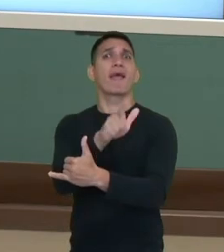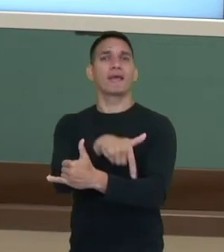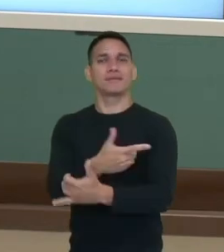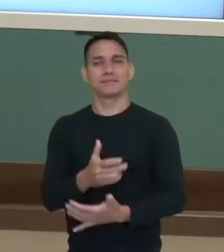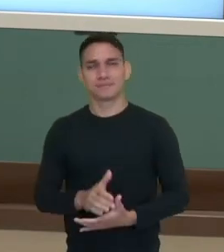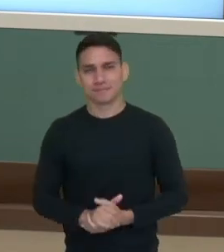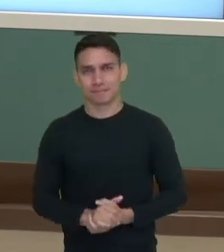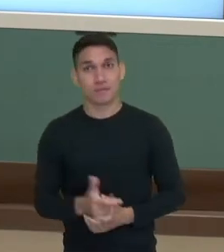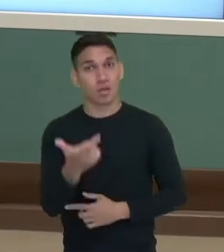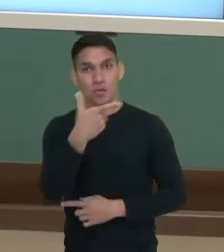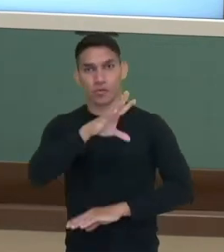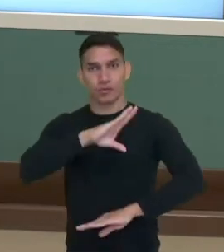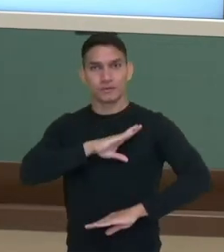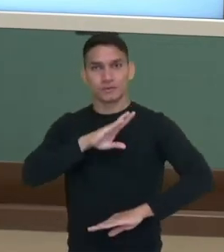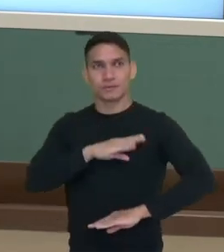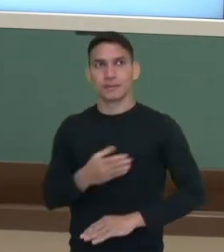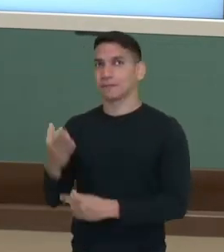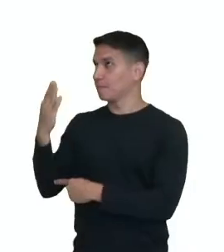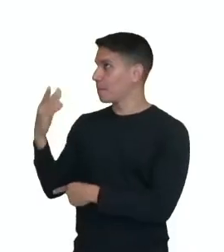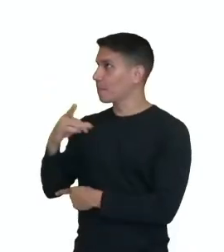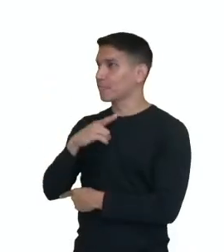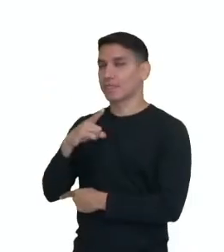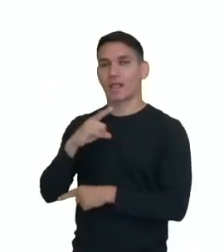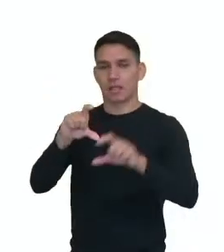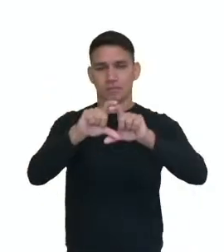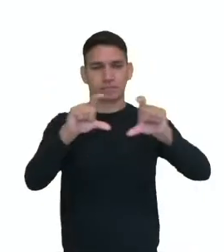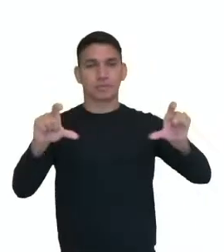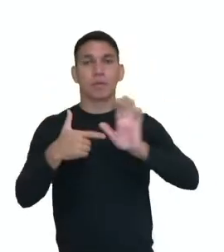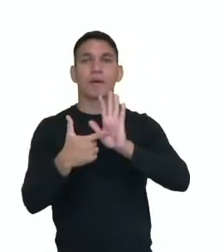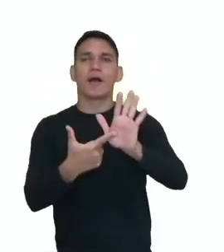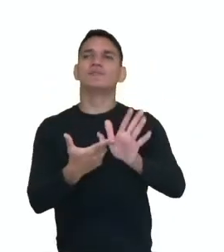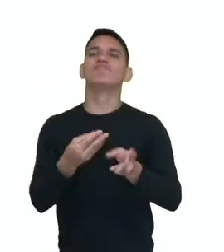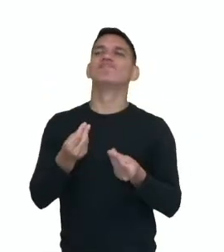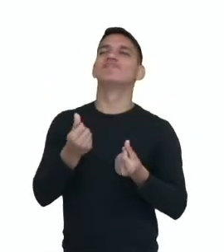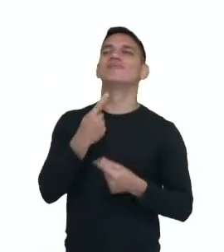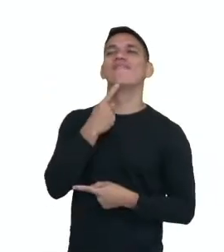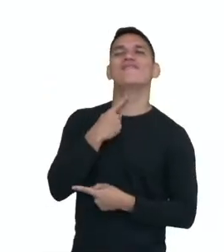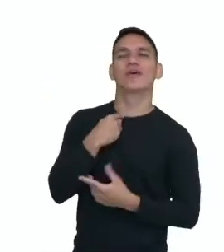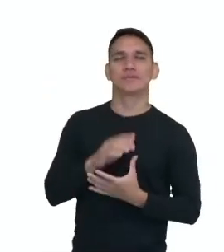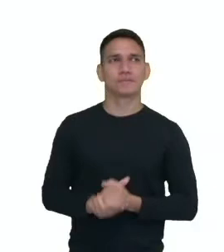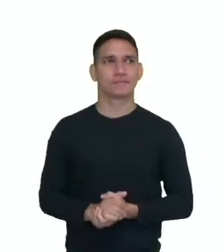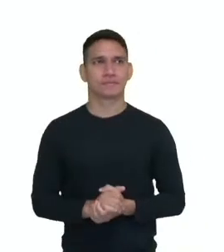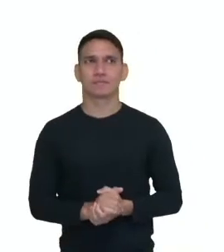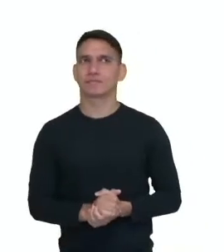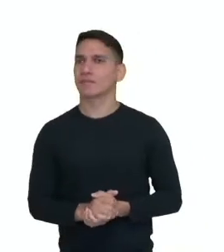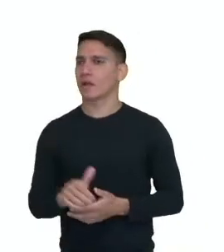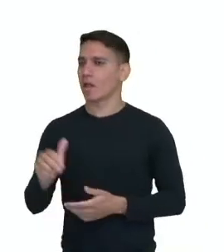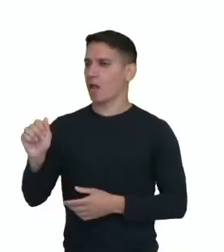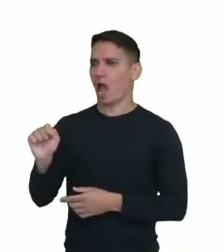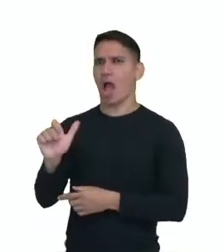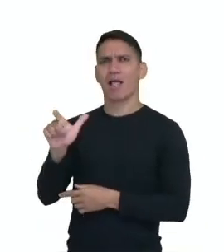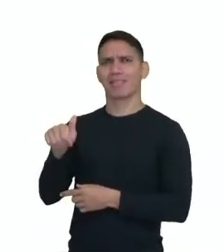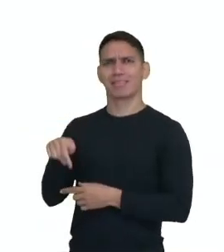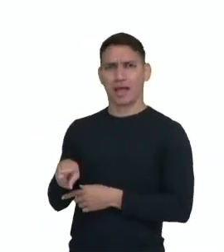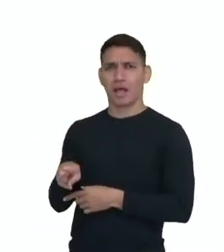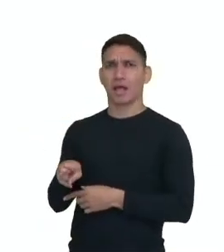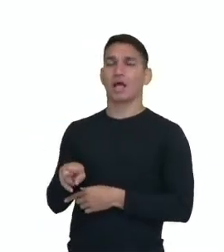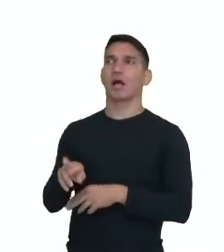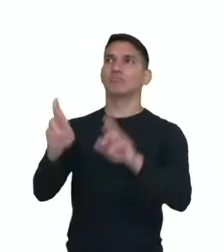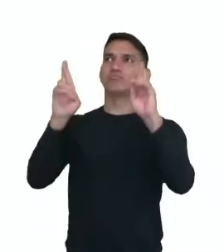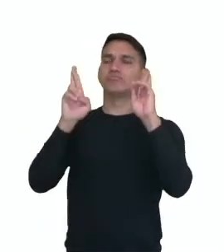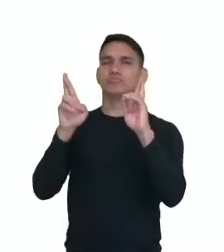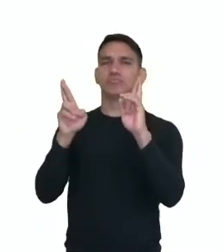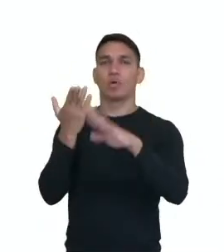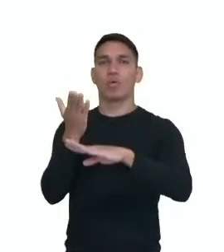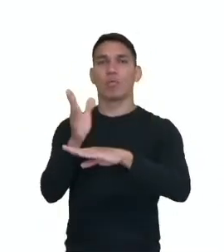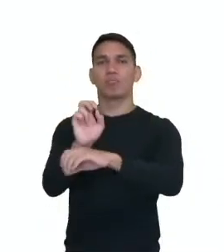Outra situação ainda, no caso de orações que expressam um desejo. Aslan o proteja sempre. Temos aqui